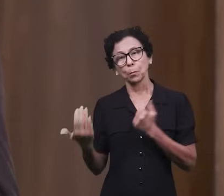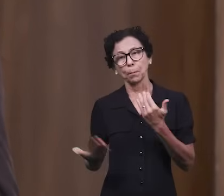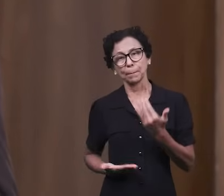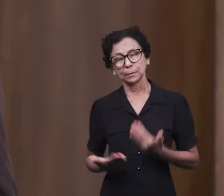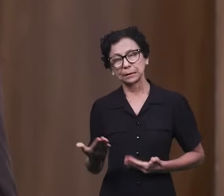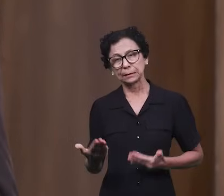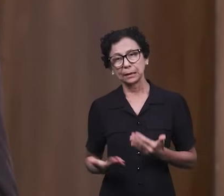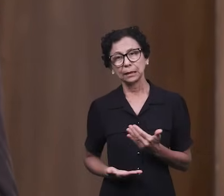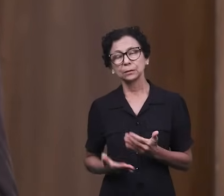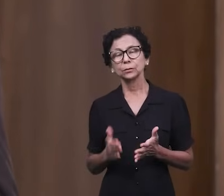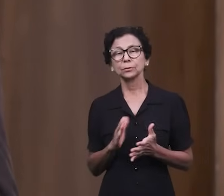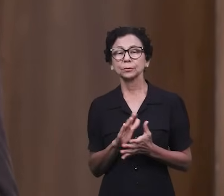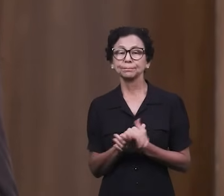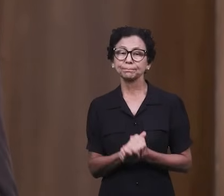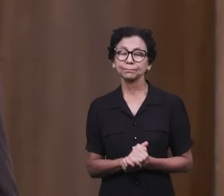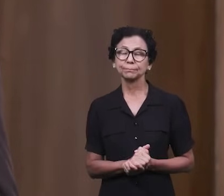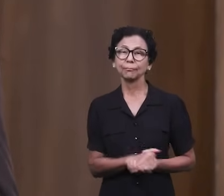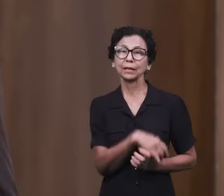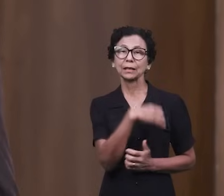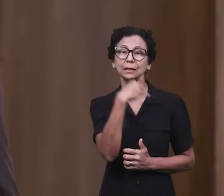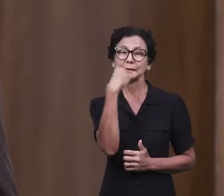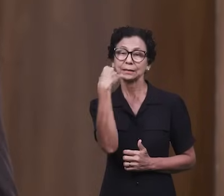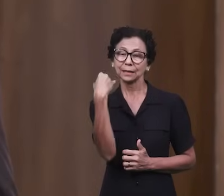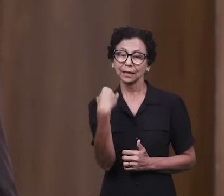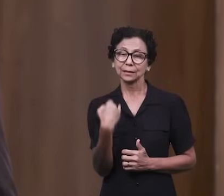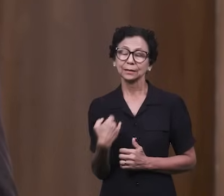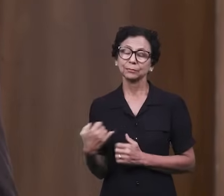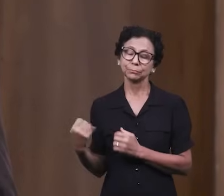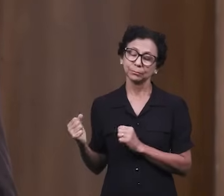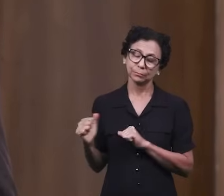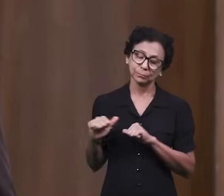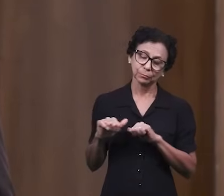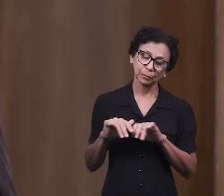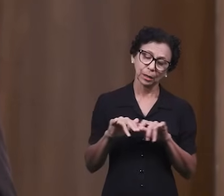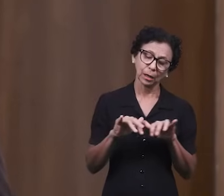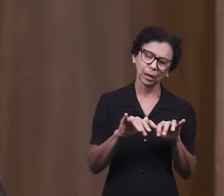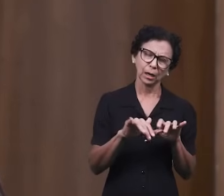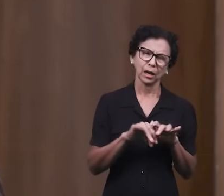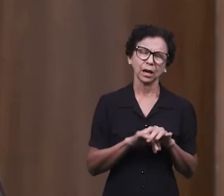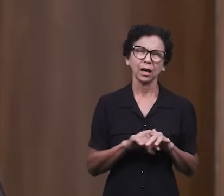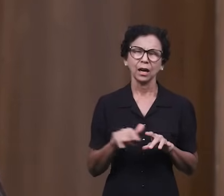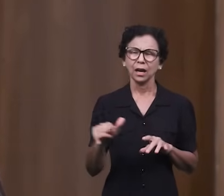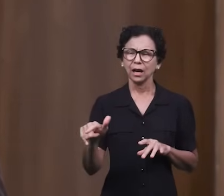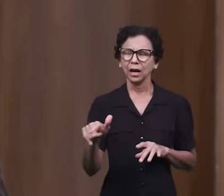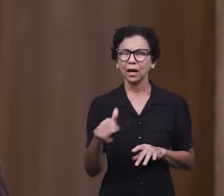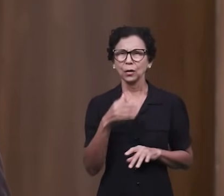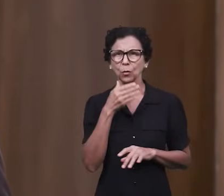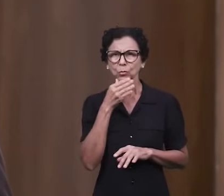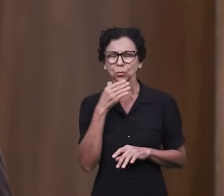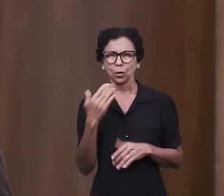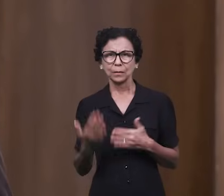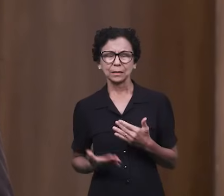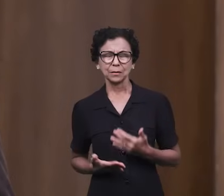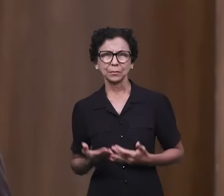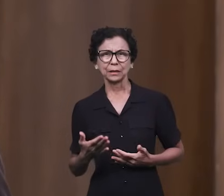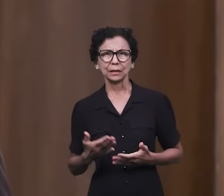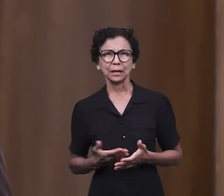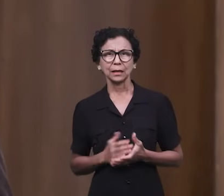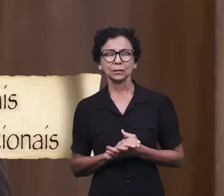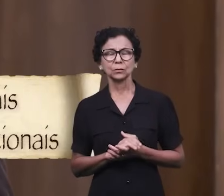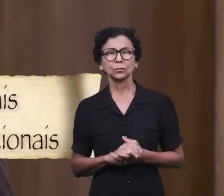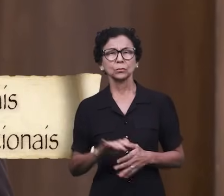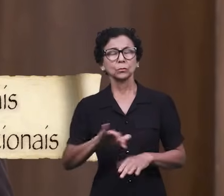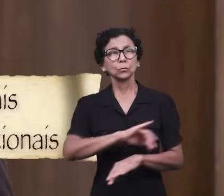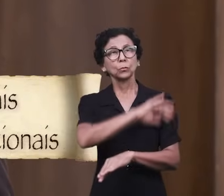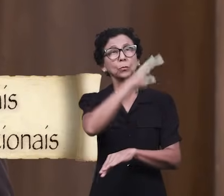distância. Mas, ao avistar o monte, os moços deveriam aguardar, porque